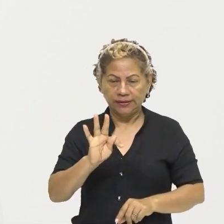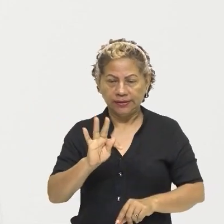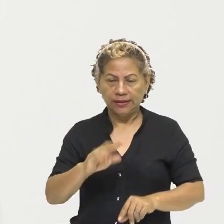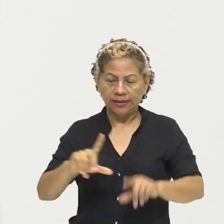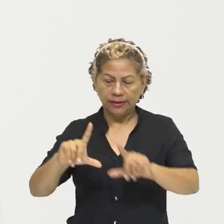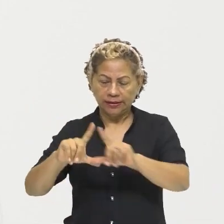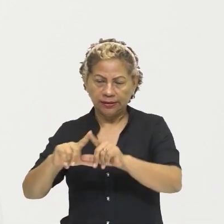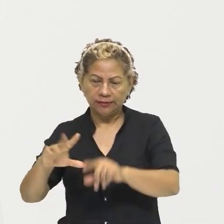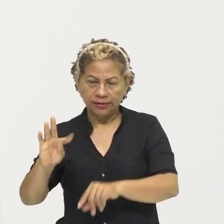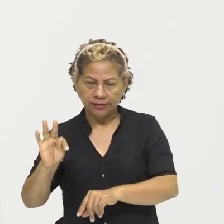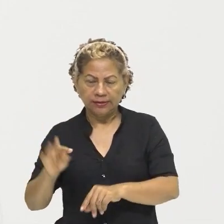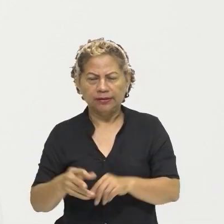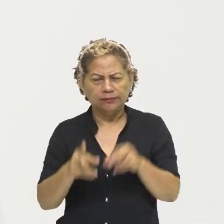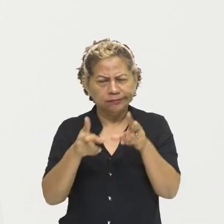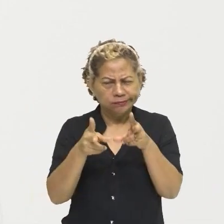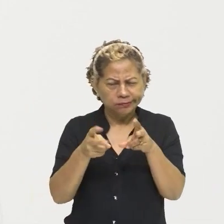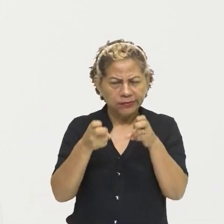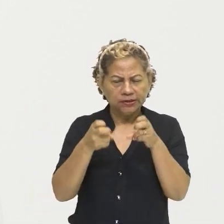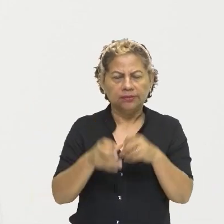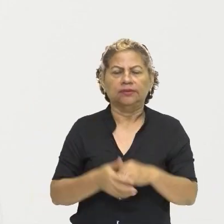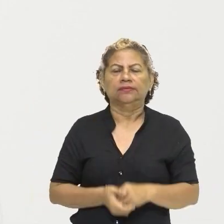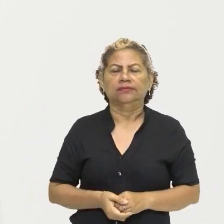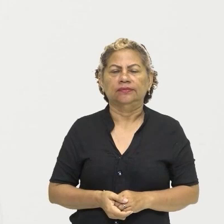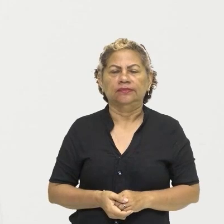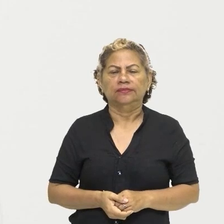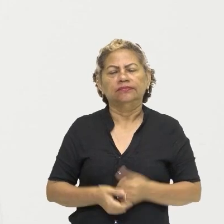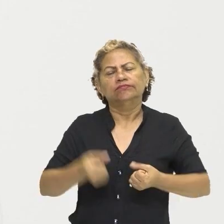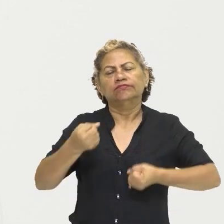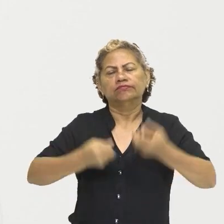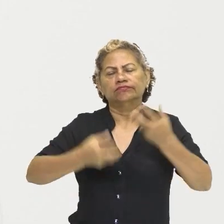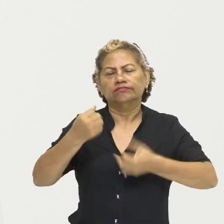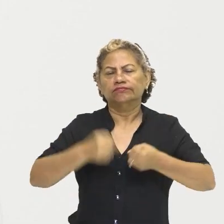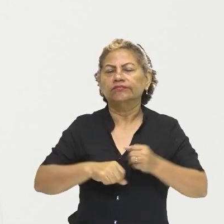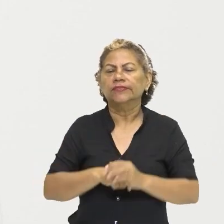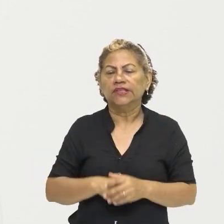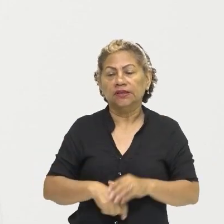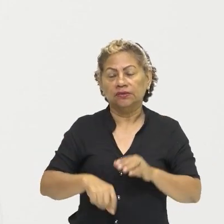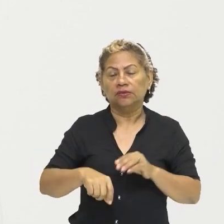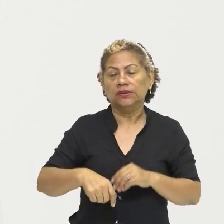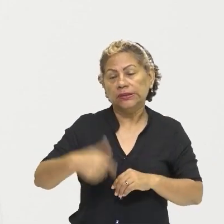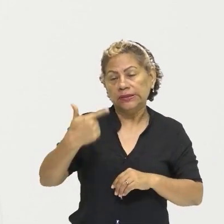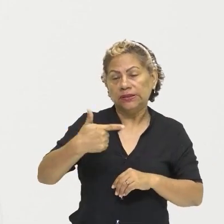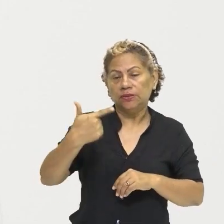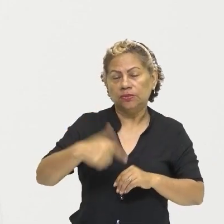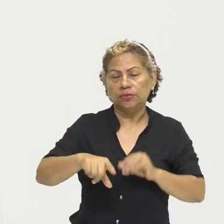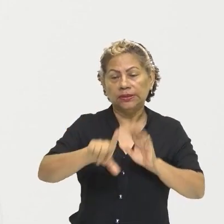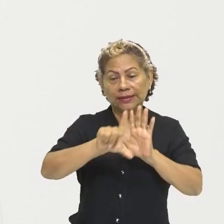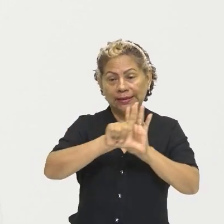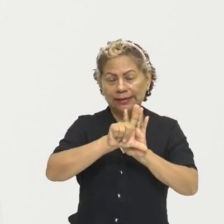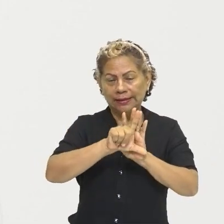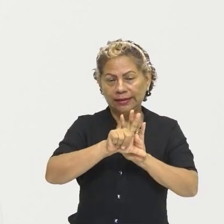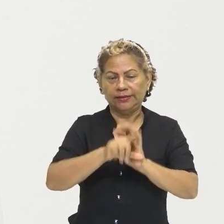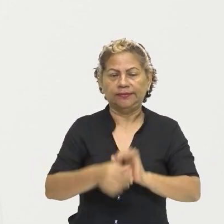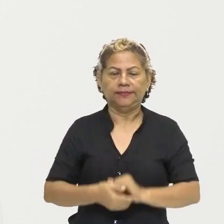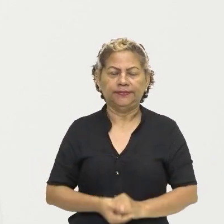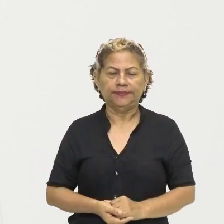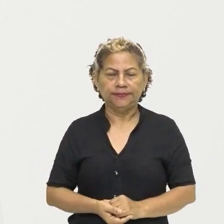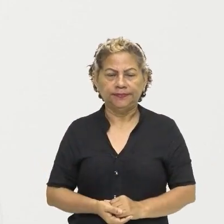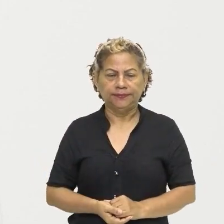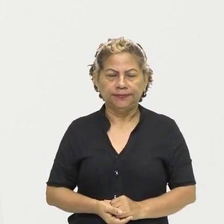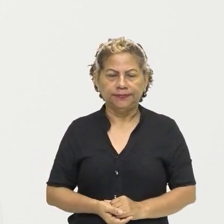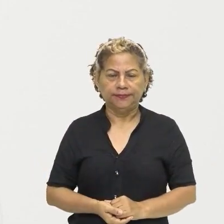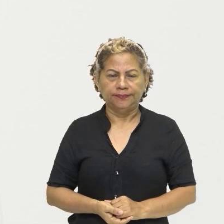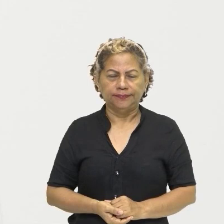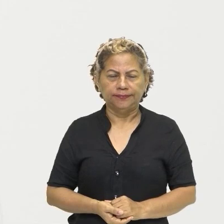Então é isso aí que afirma a nossa segunda lei de Kepler, tá certo? E aí, claro,